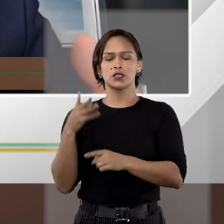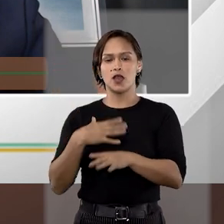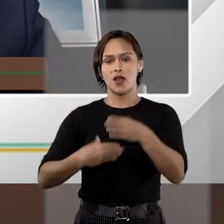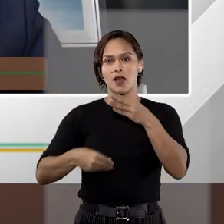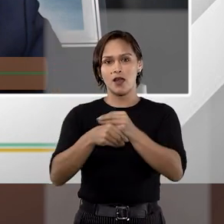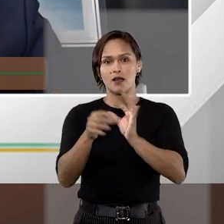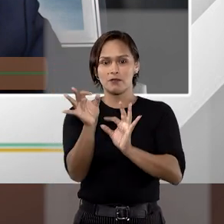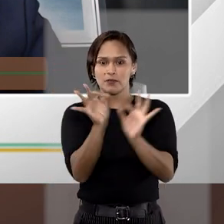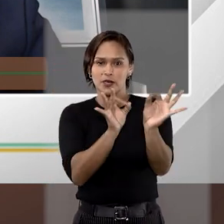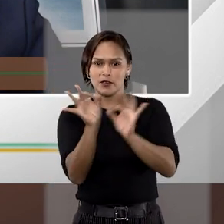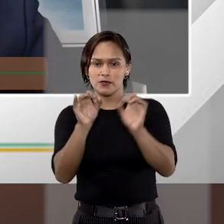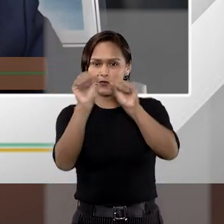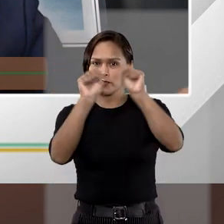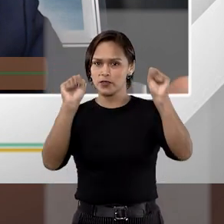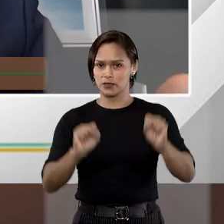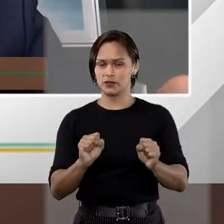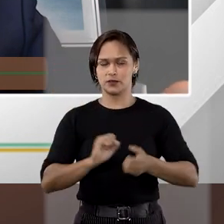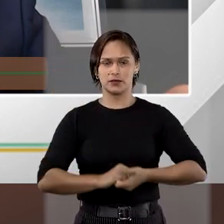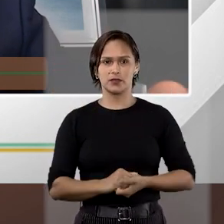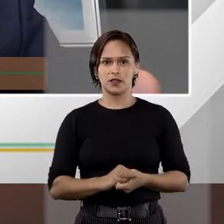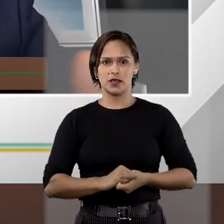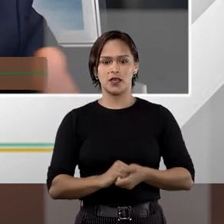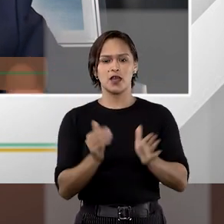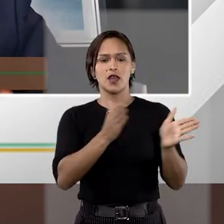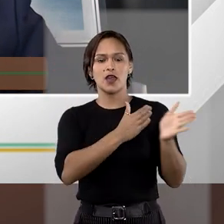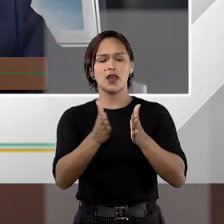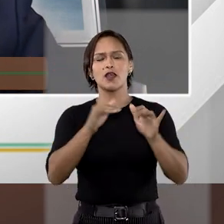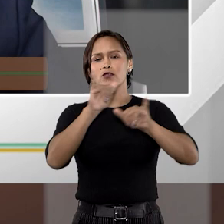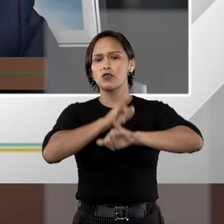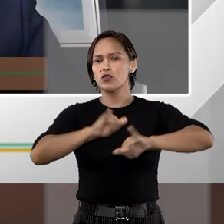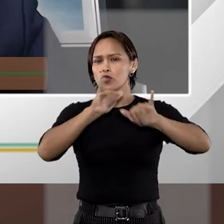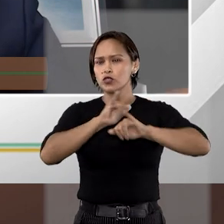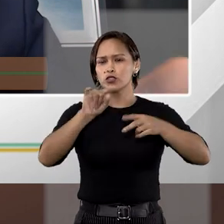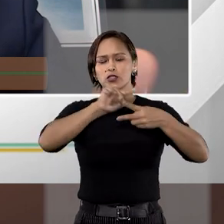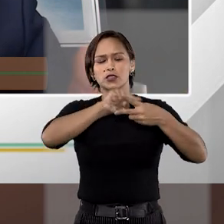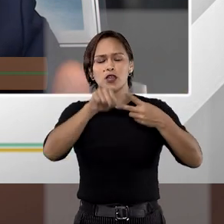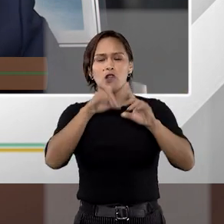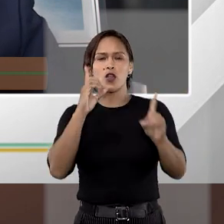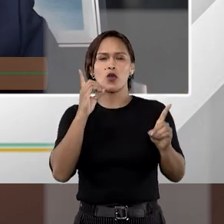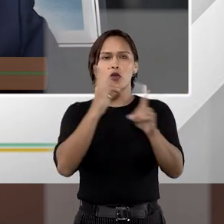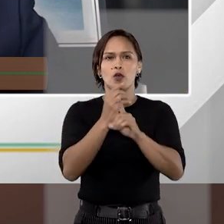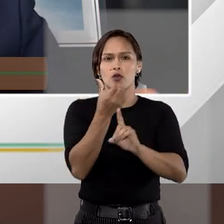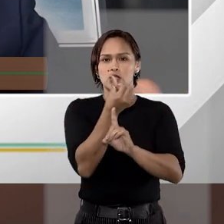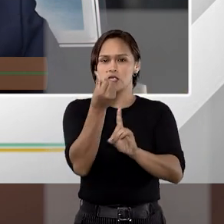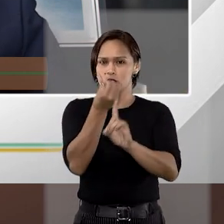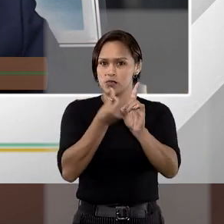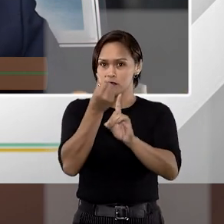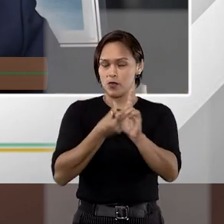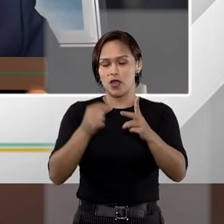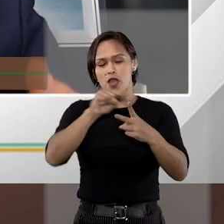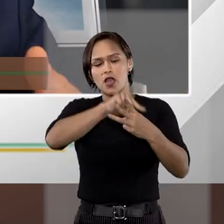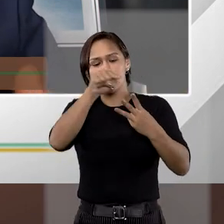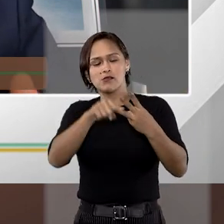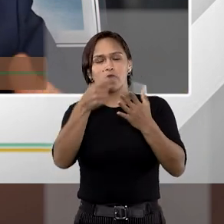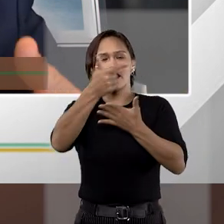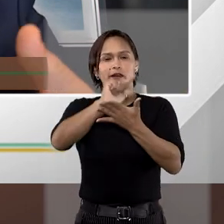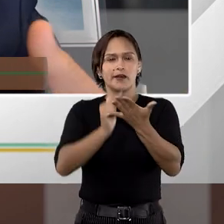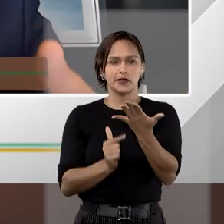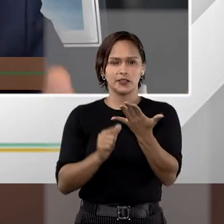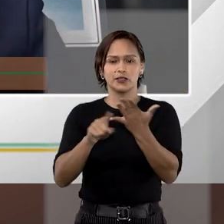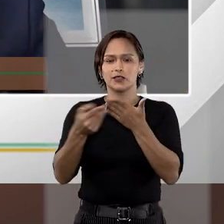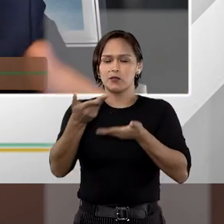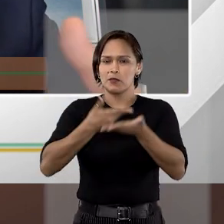nesse aperfeiçoamento do sistema pela Via dos enunciados pelos encontros semestrais pelas